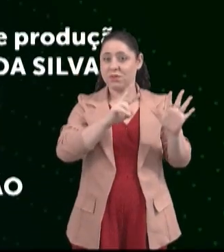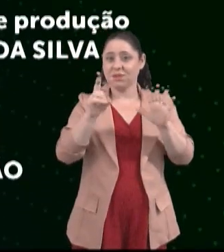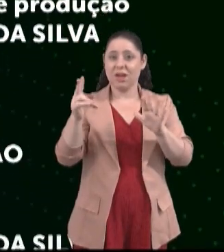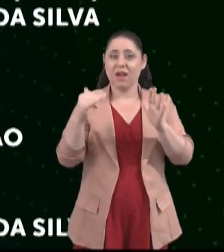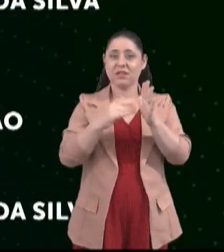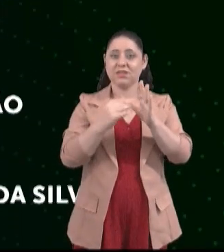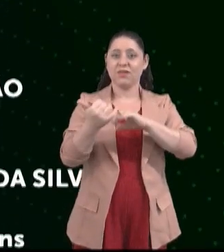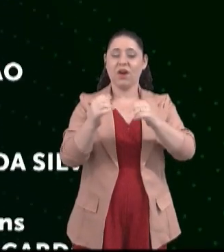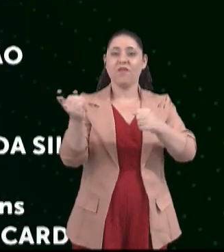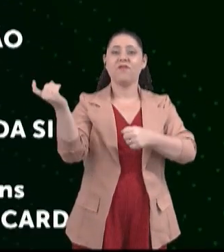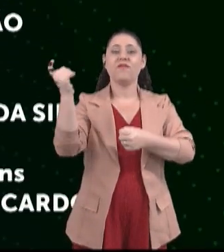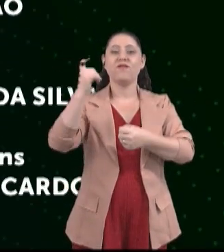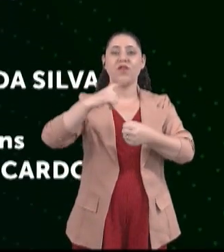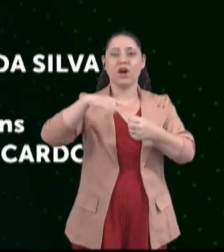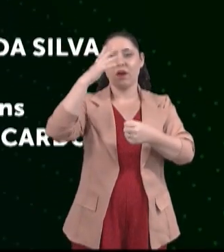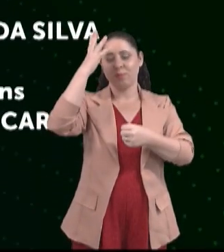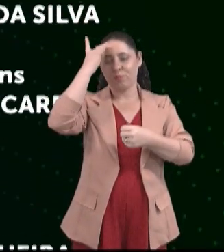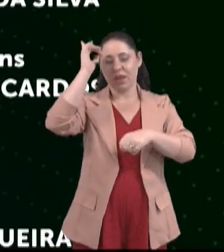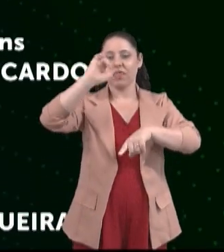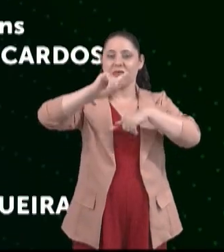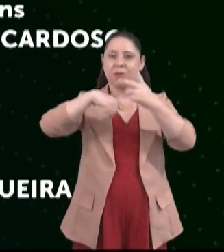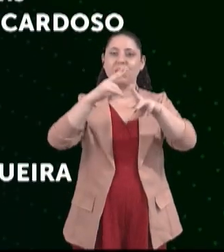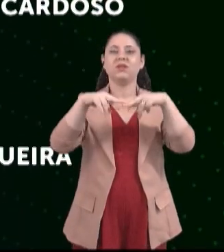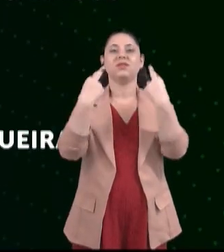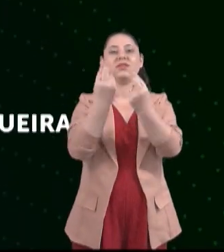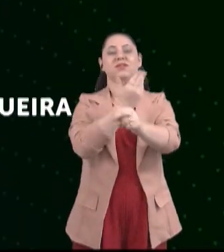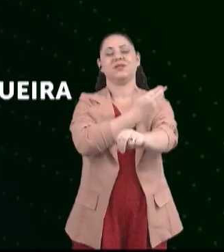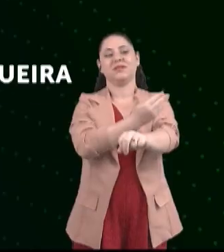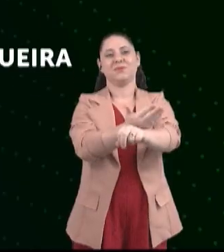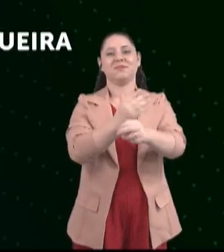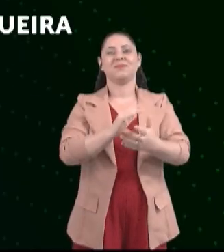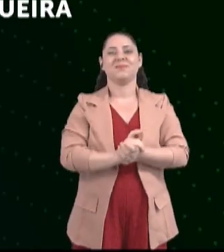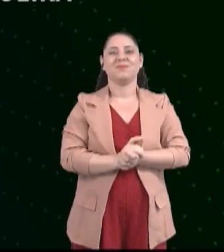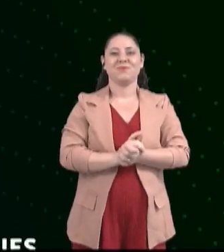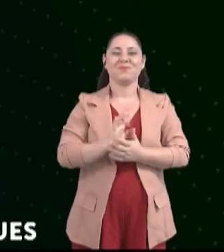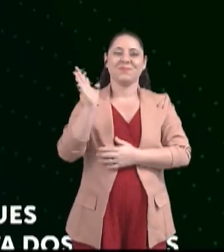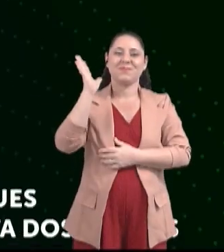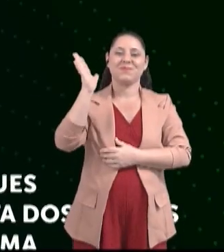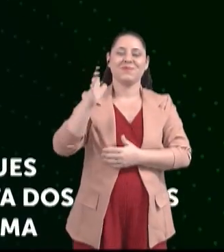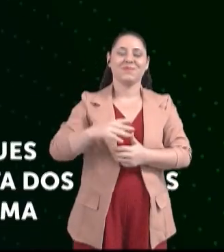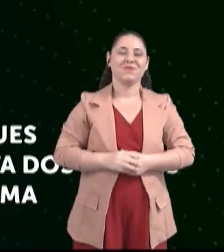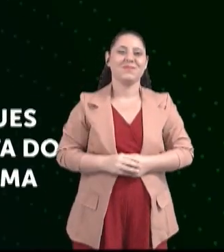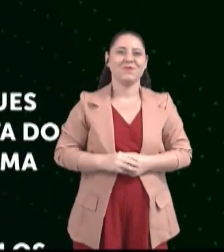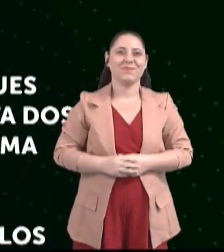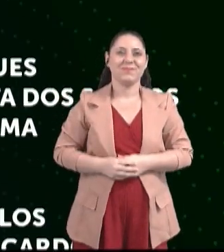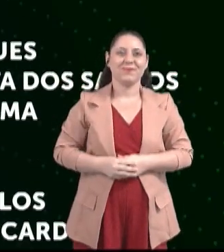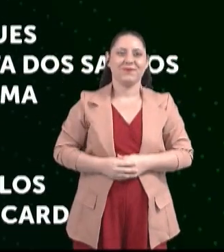semana. A redação final volta amanhã, logo após a sessão plenária. Tchau.